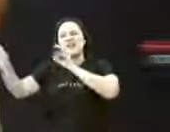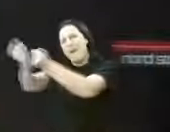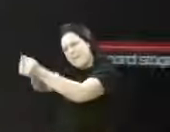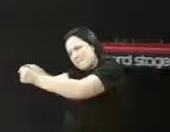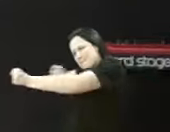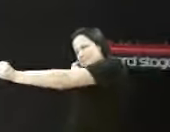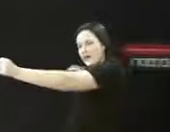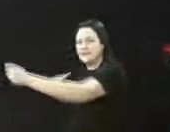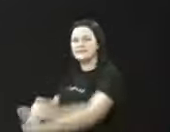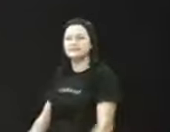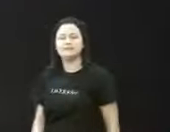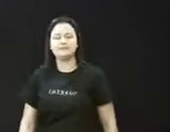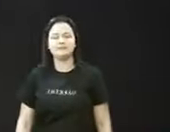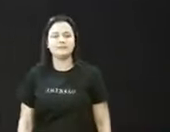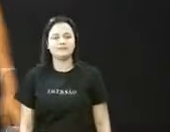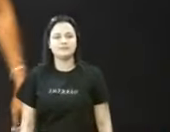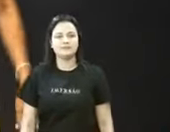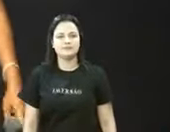vai.